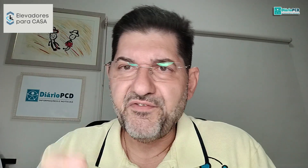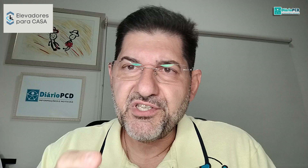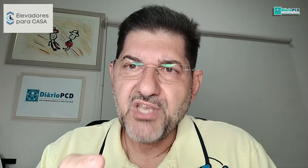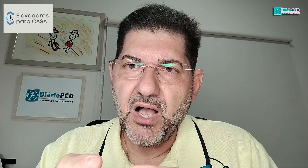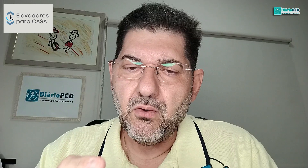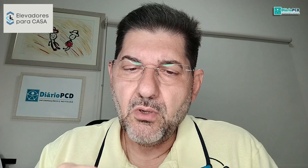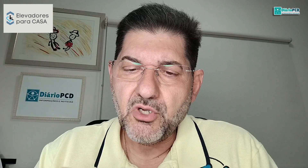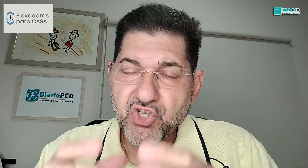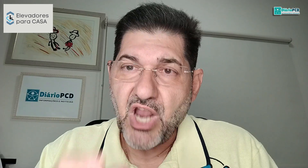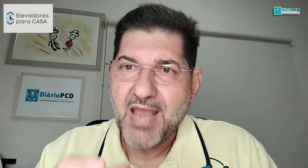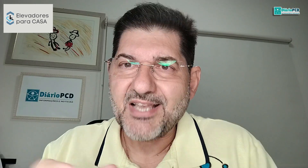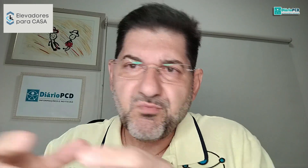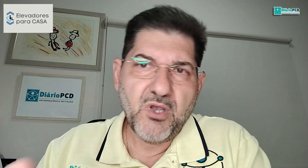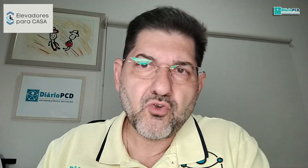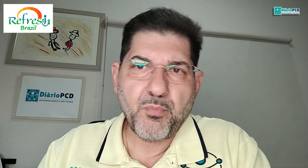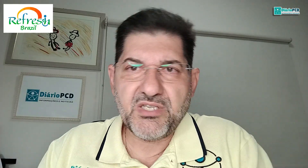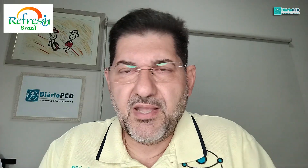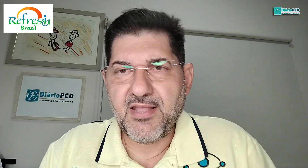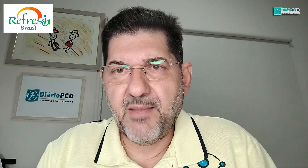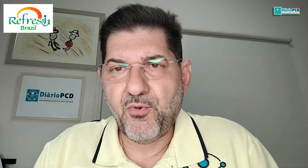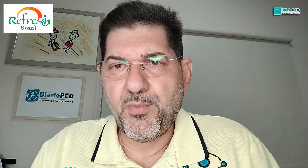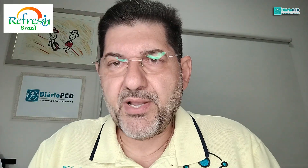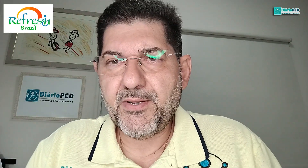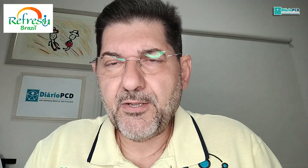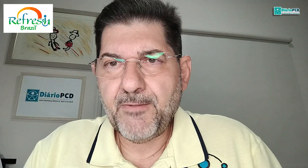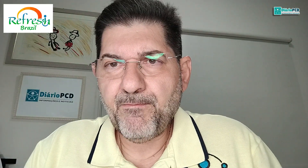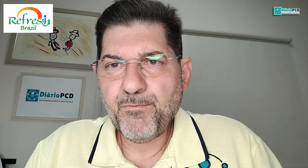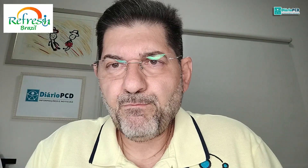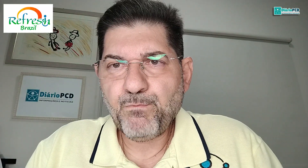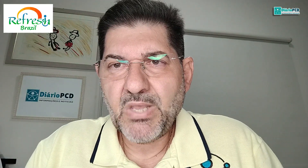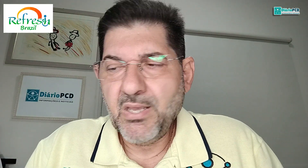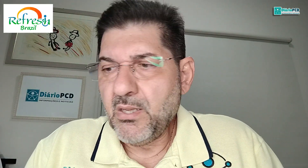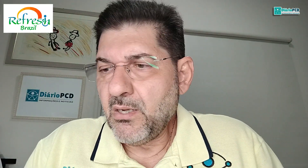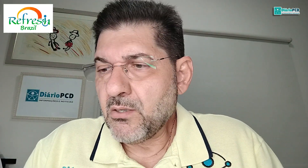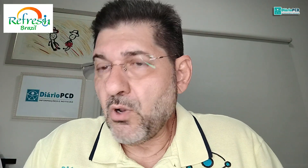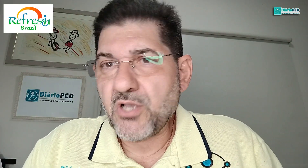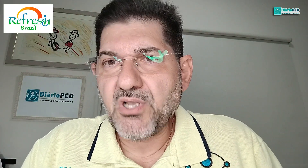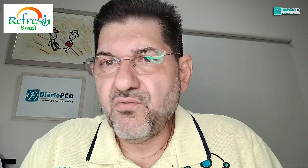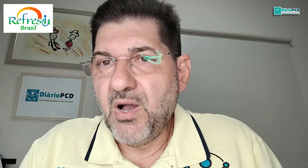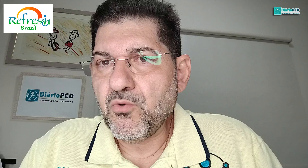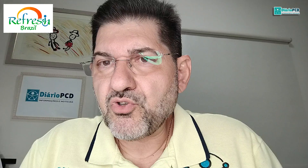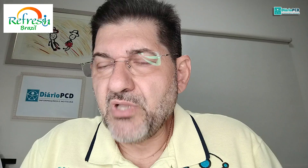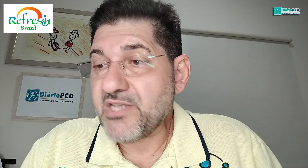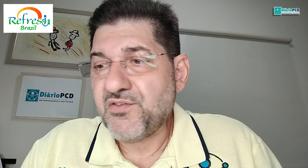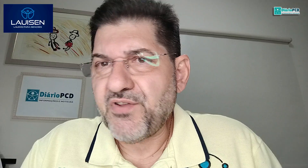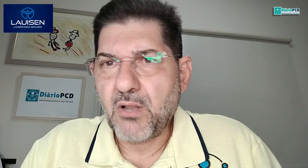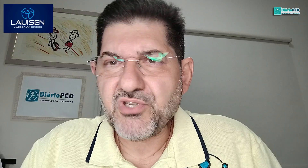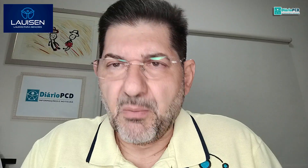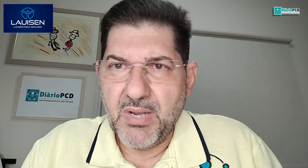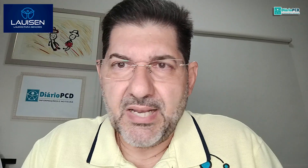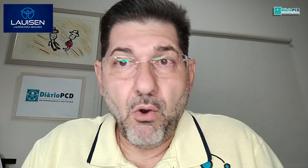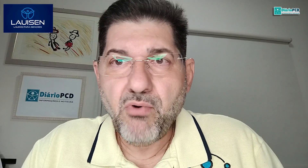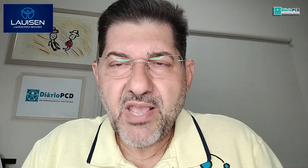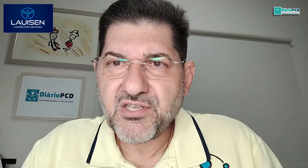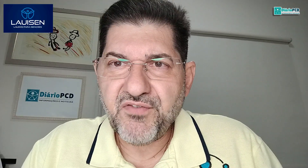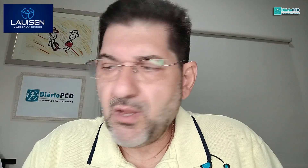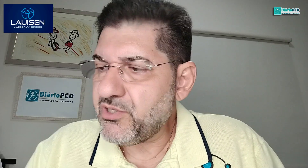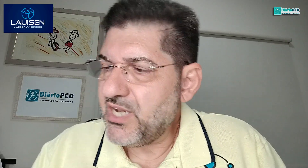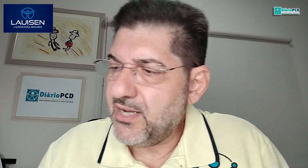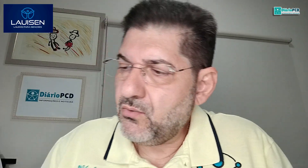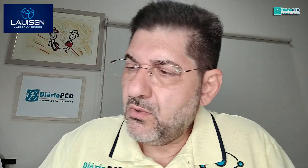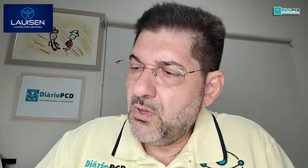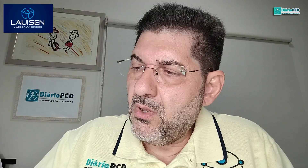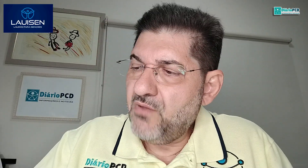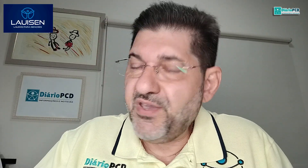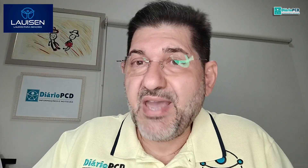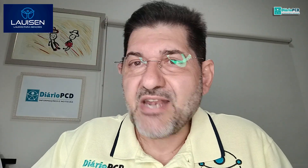Documento oficial já nas mãos do presidente da República. Nós não vamos, nesse final de semana ou nesse final